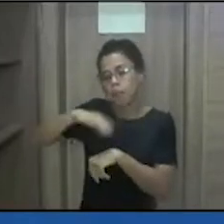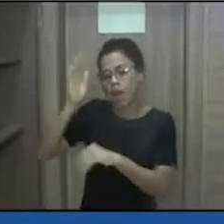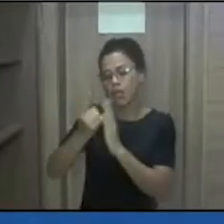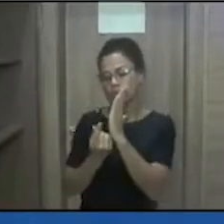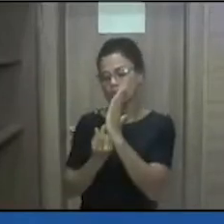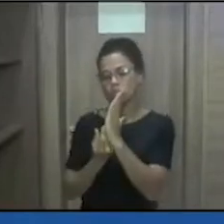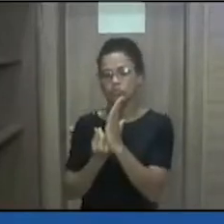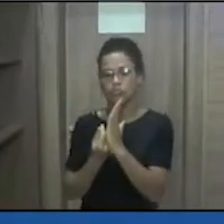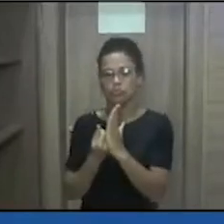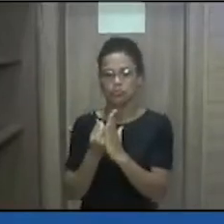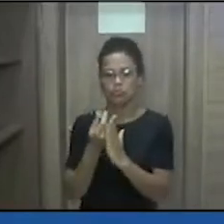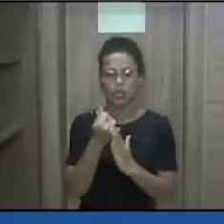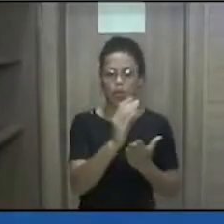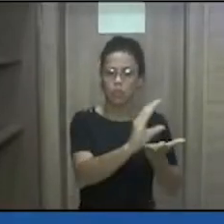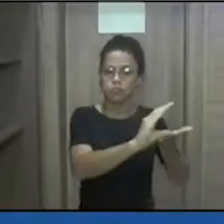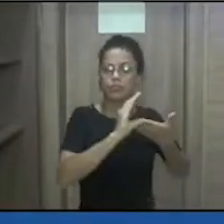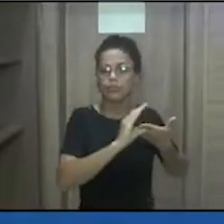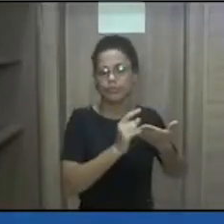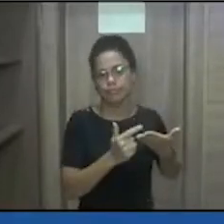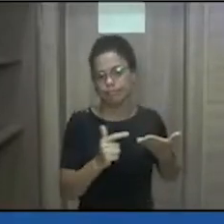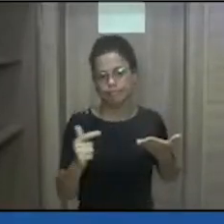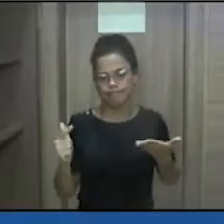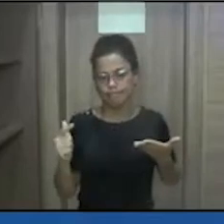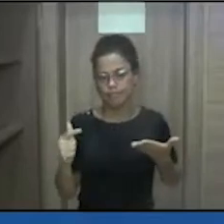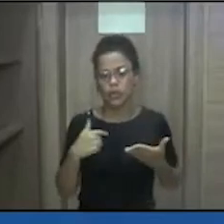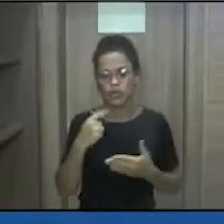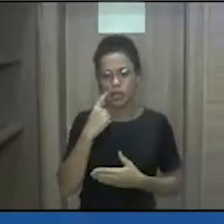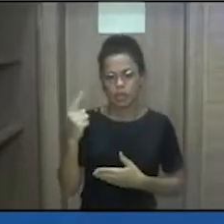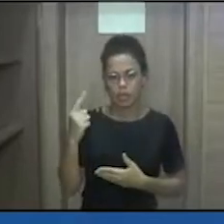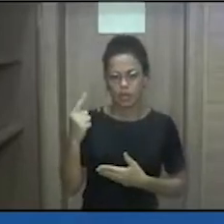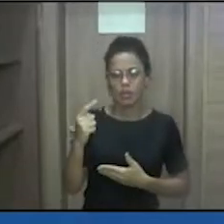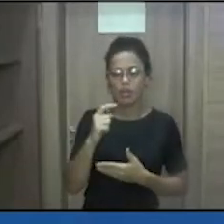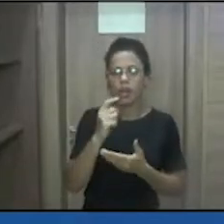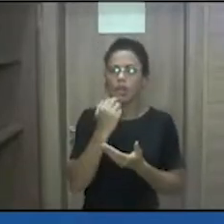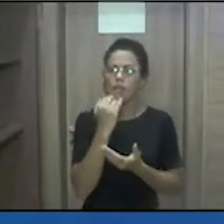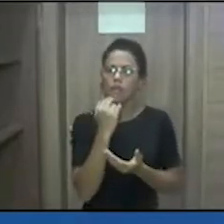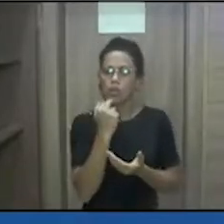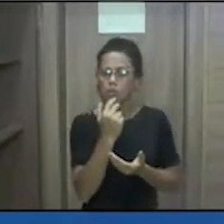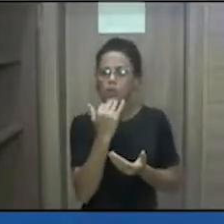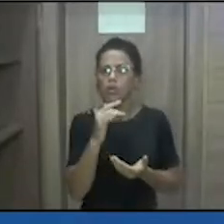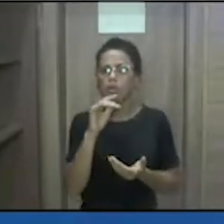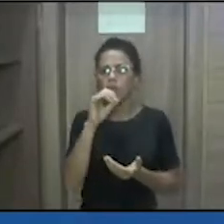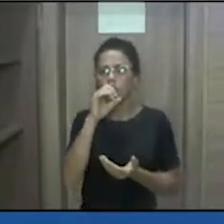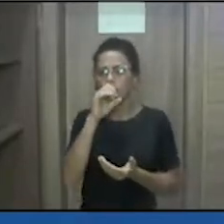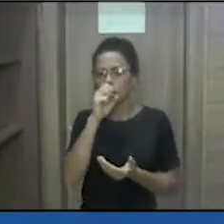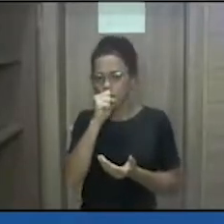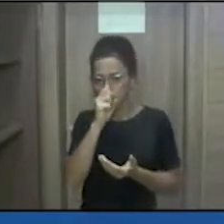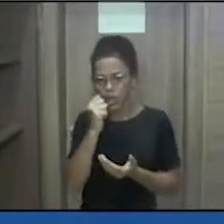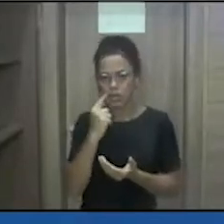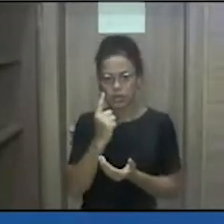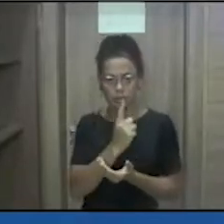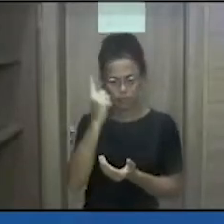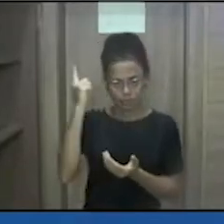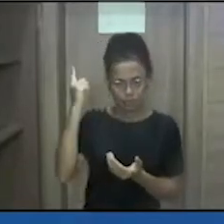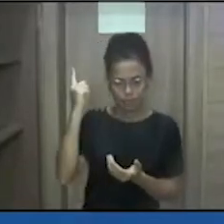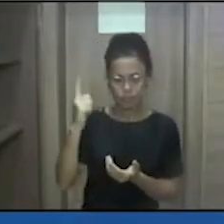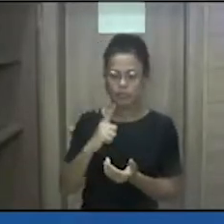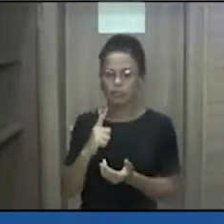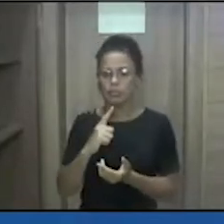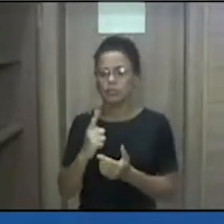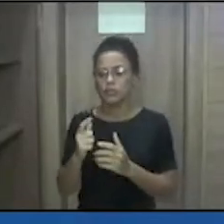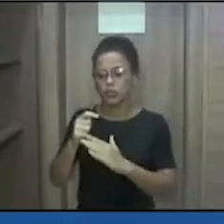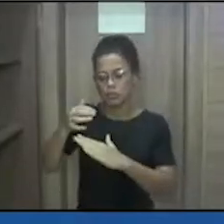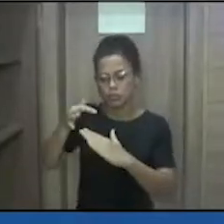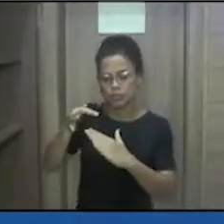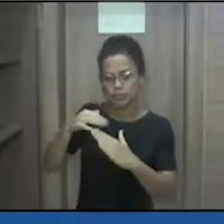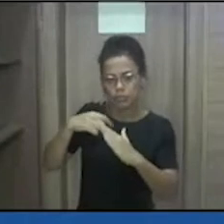lucro. Essa linha contínua laranja é a indução do Ministério da Saúde, de R$ 225, que é de